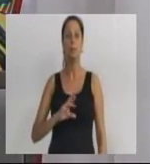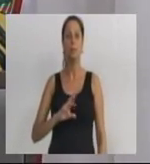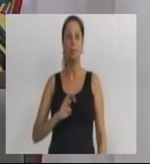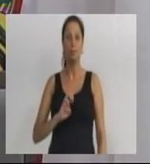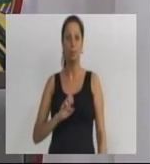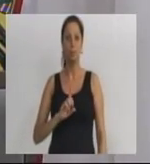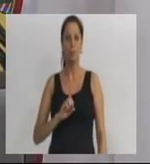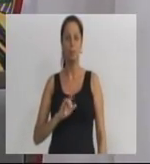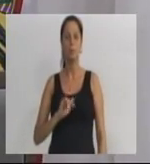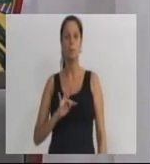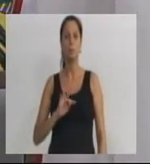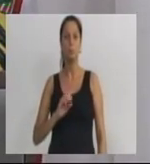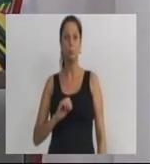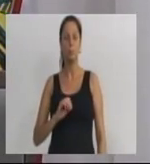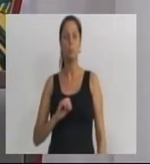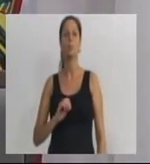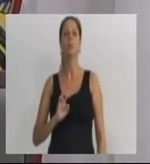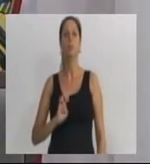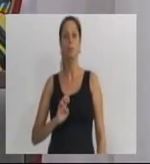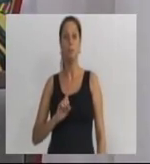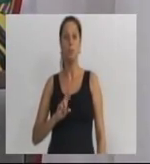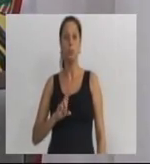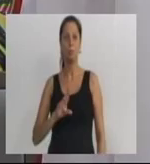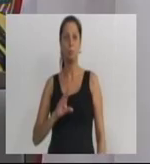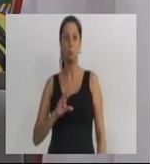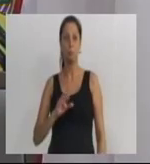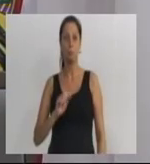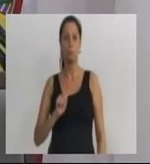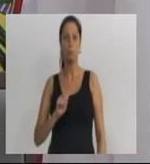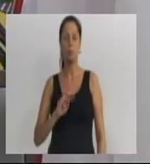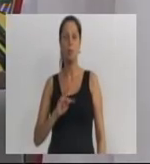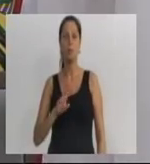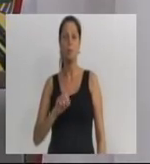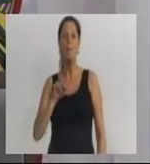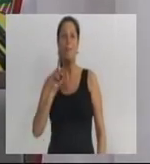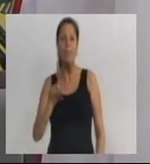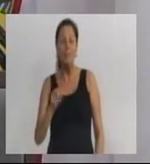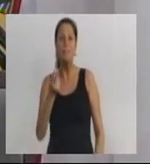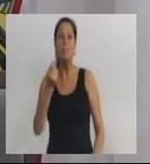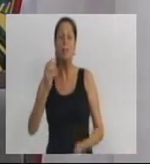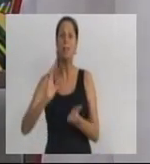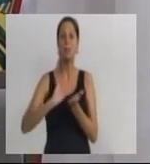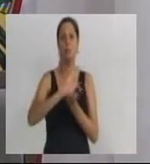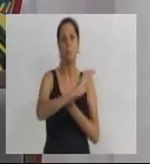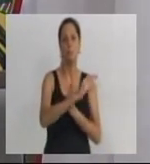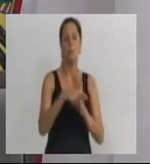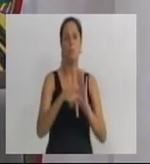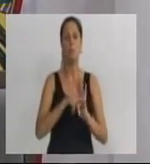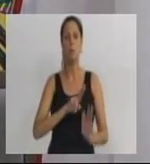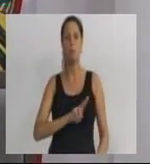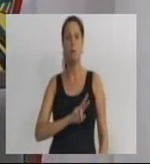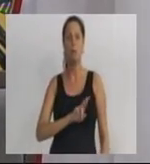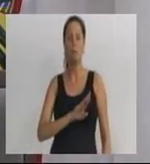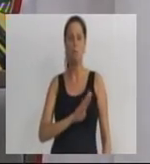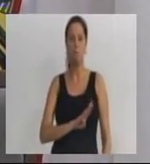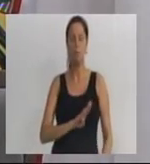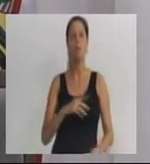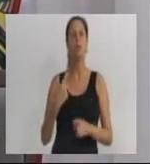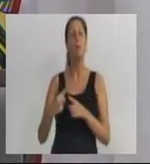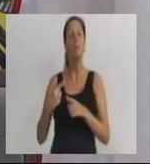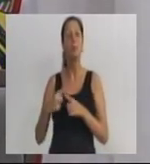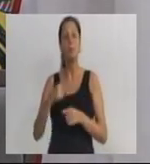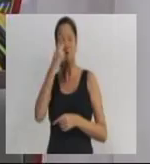autorizamos para que seja investido os recursos dentro da URB, e não como aquilo que foi já